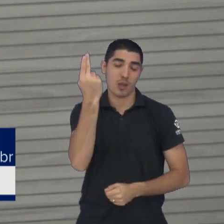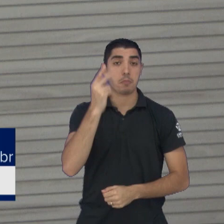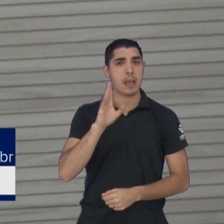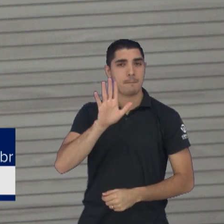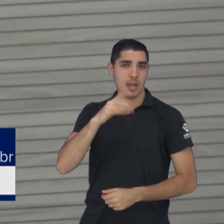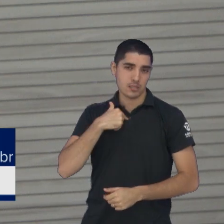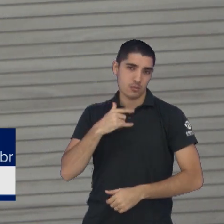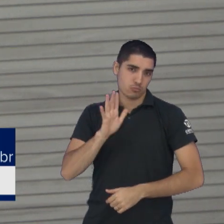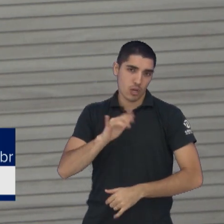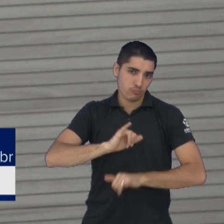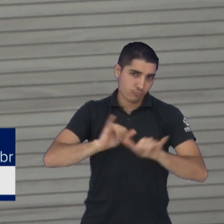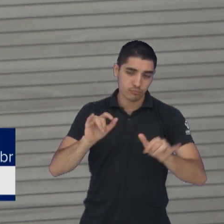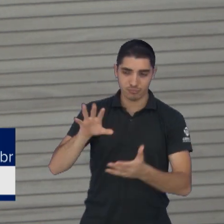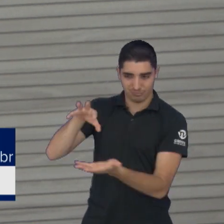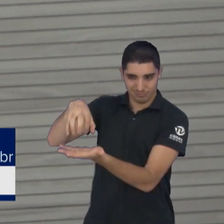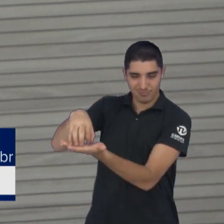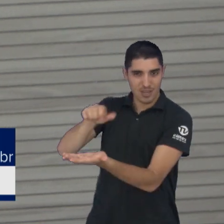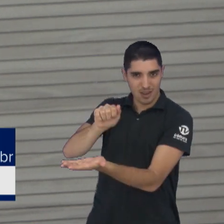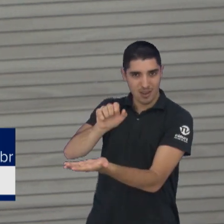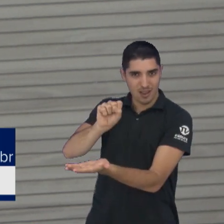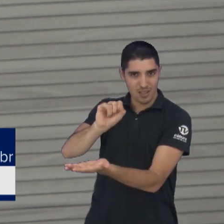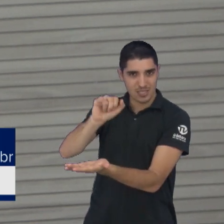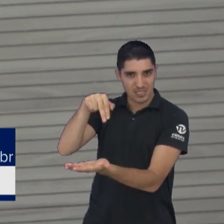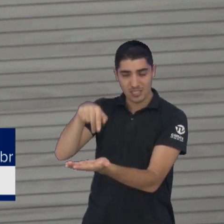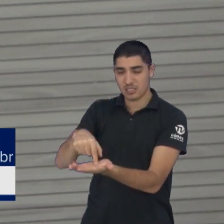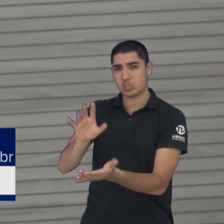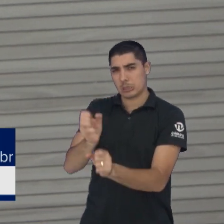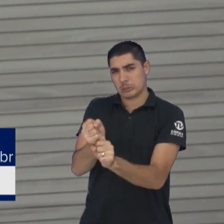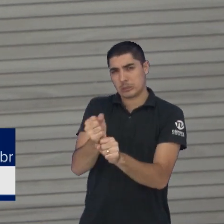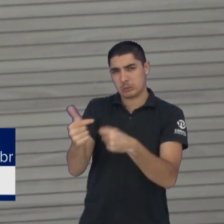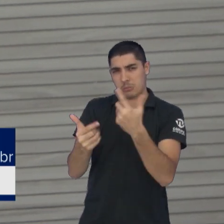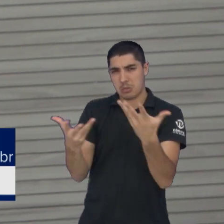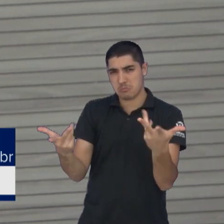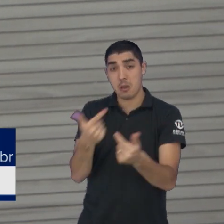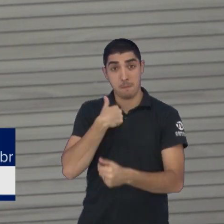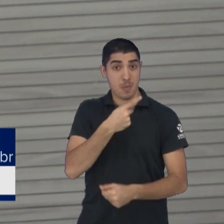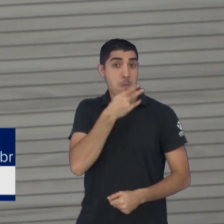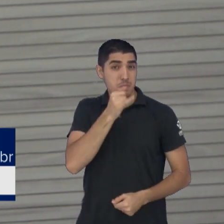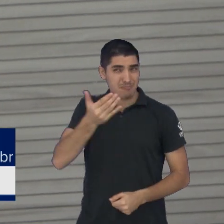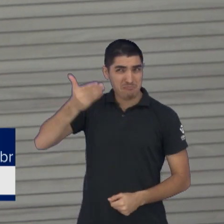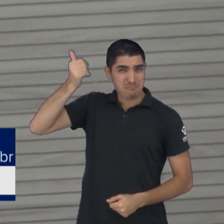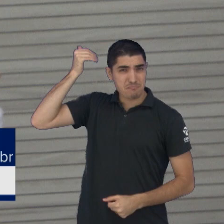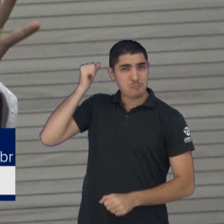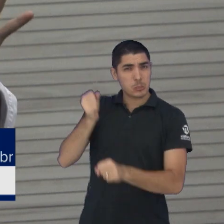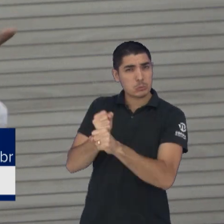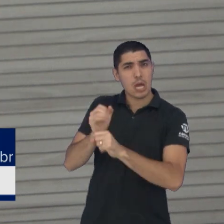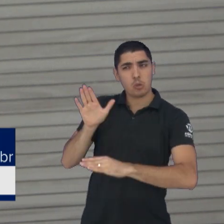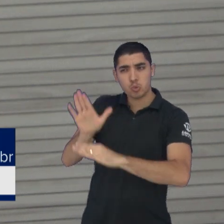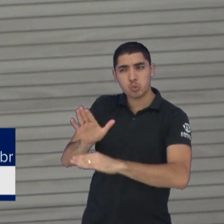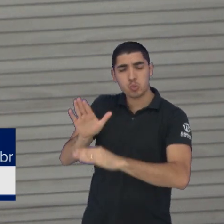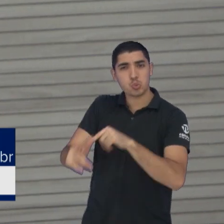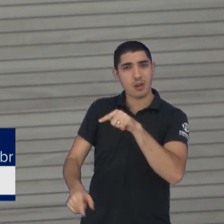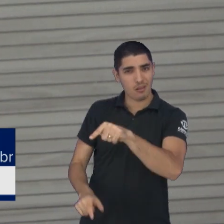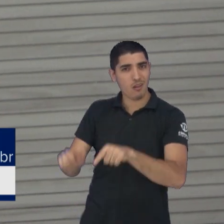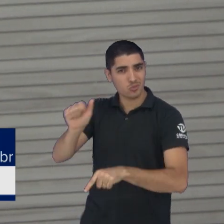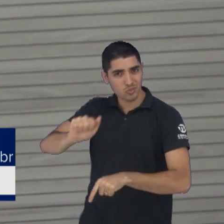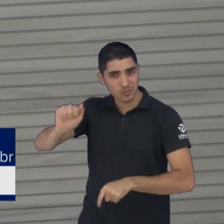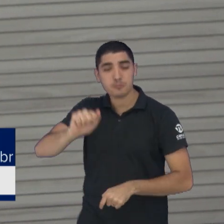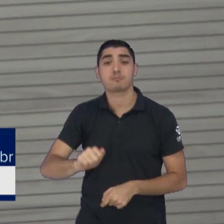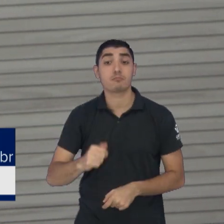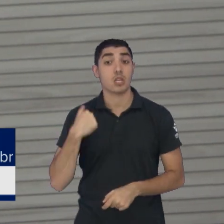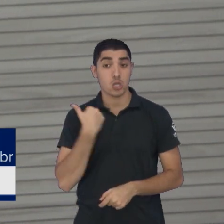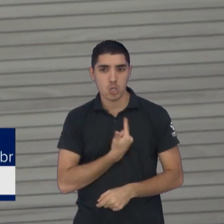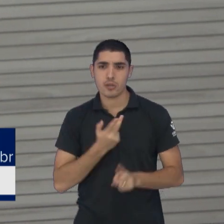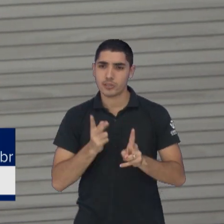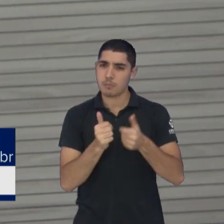né, muitos anos, lembro do meu pai já ajudando a ASIM, e fico feliz que a gente acompanhou também e consegue